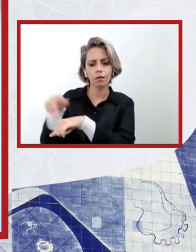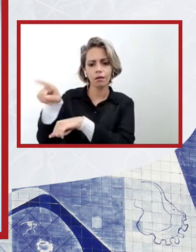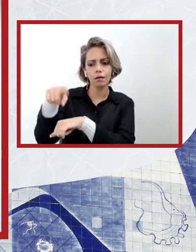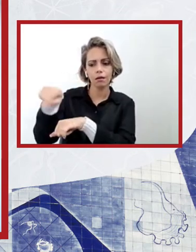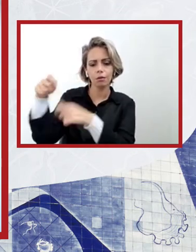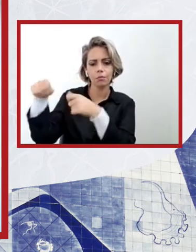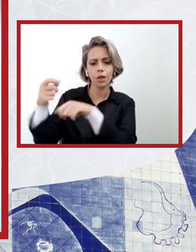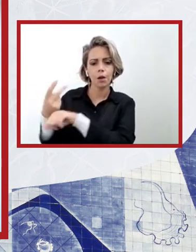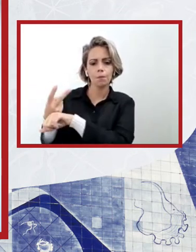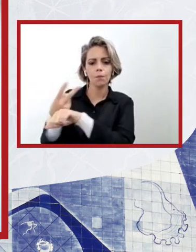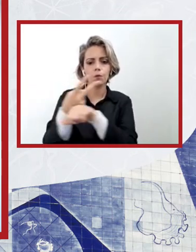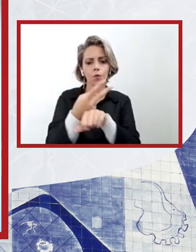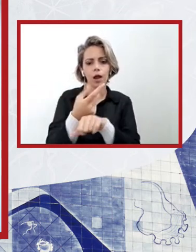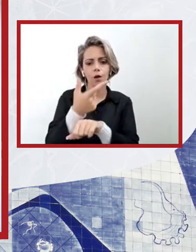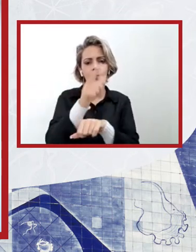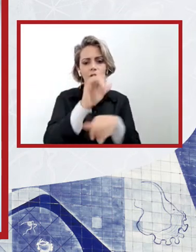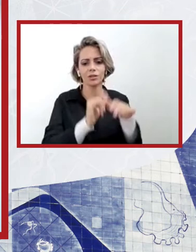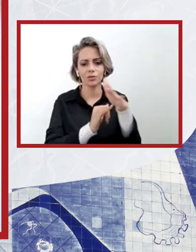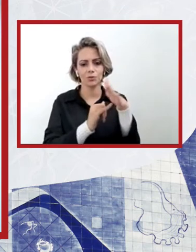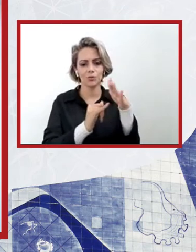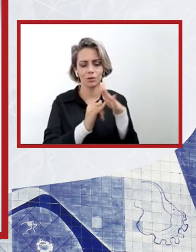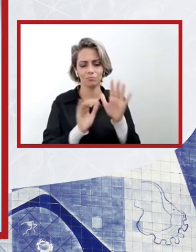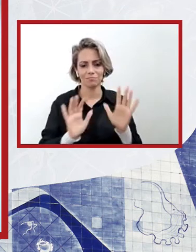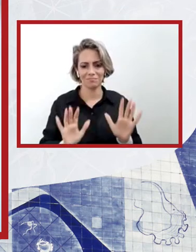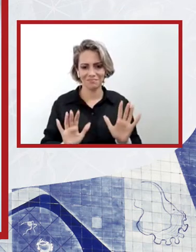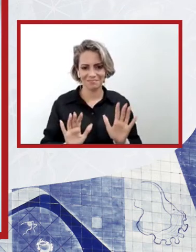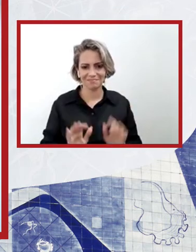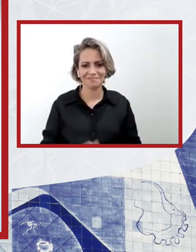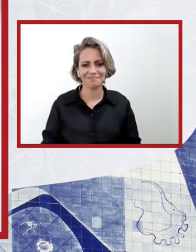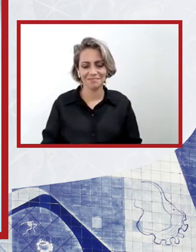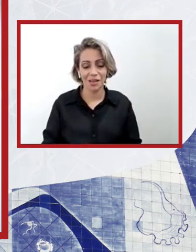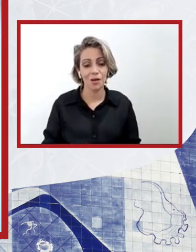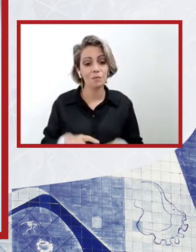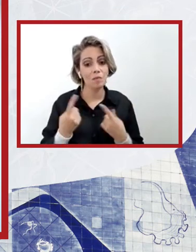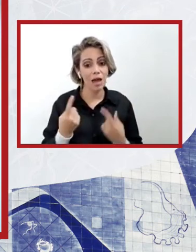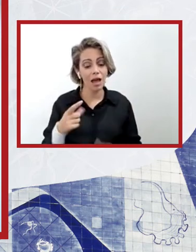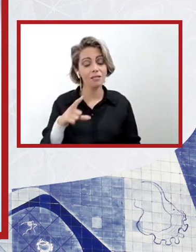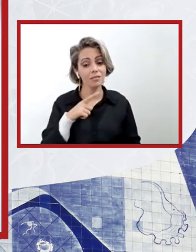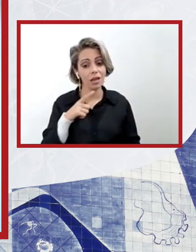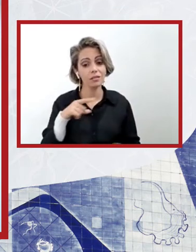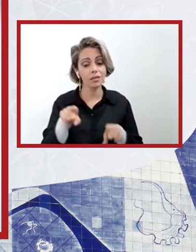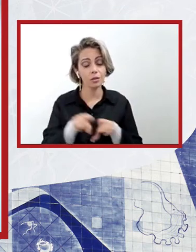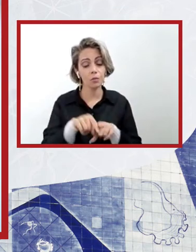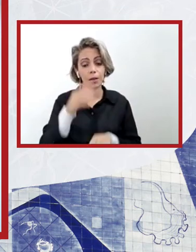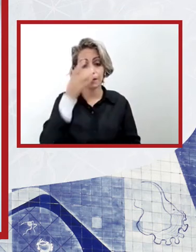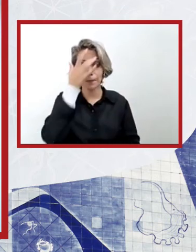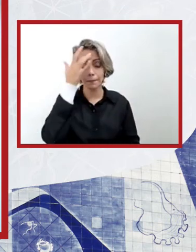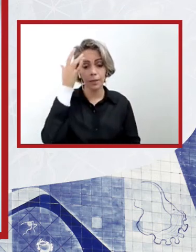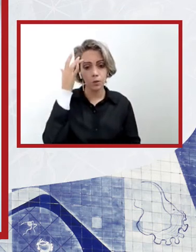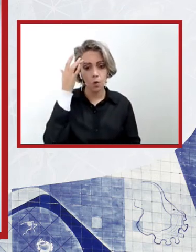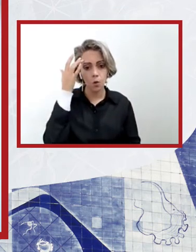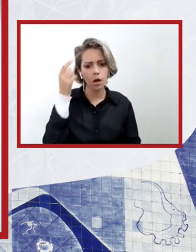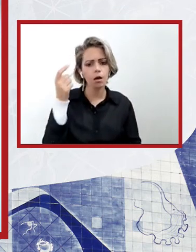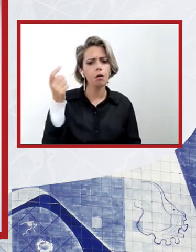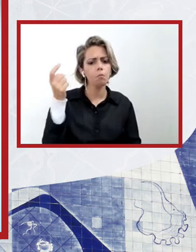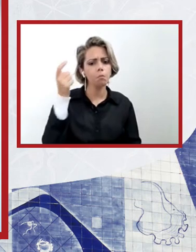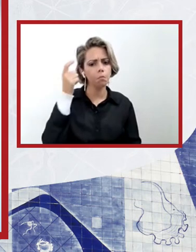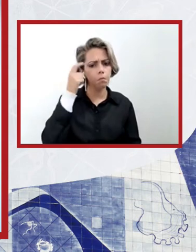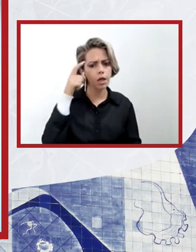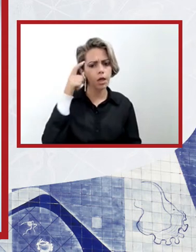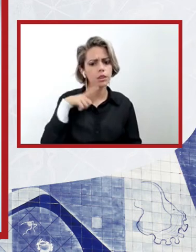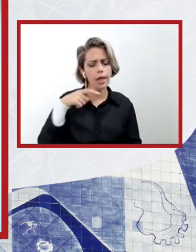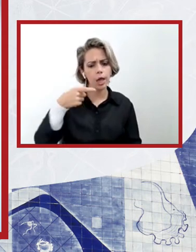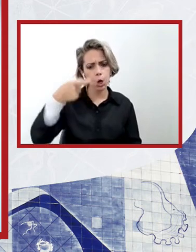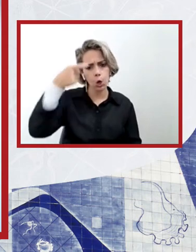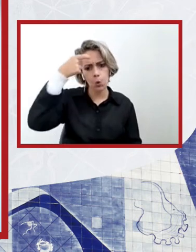instituições. Mas também existem pessoas que consideram importante